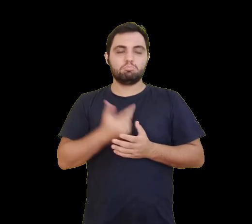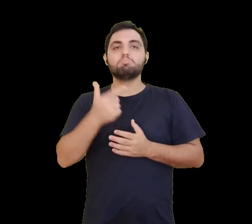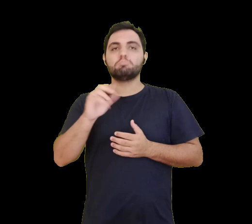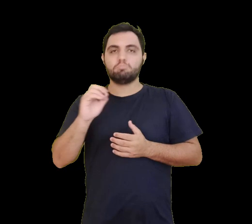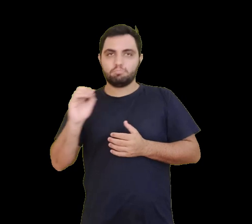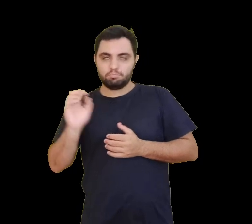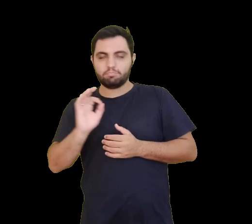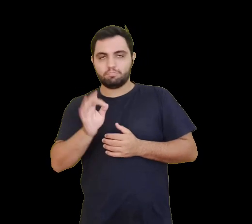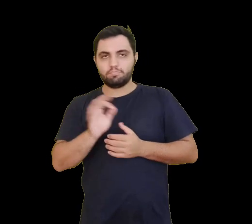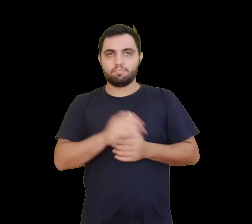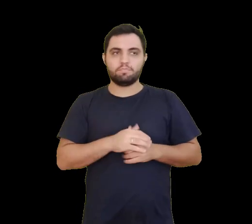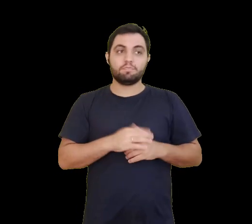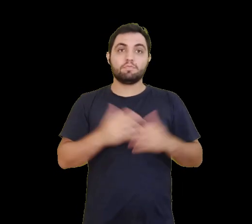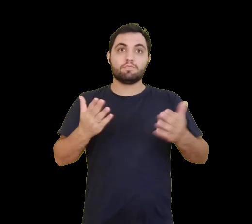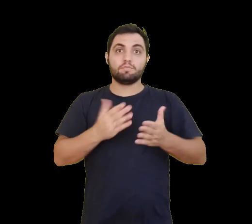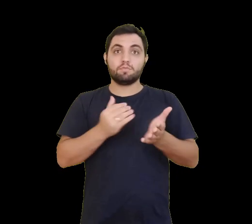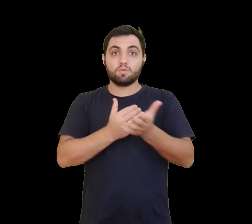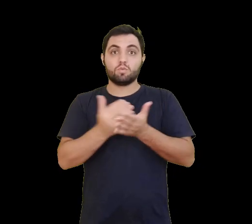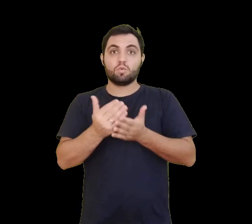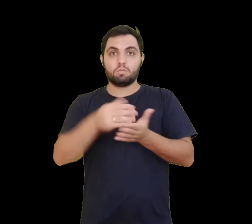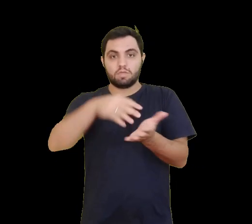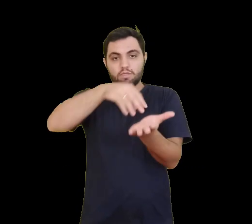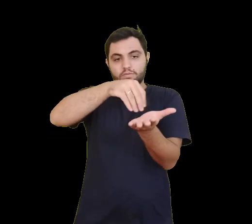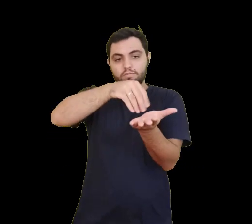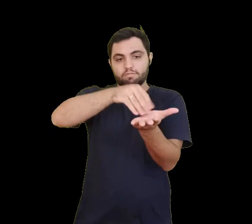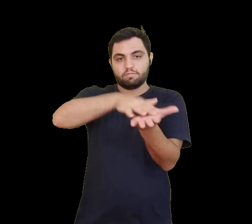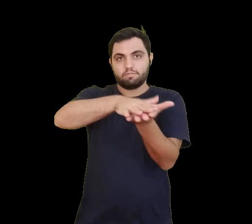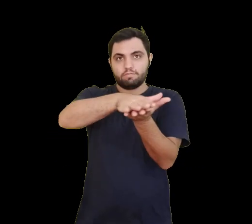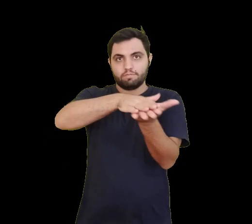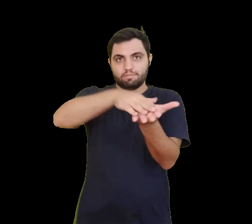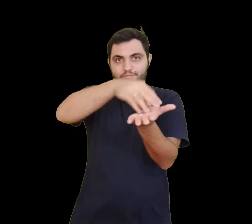200. Agora vai começar a impressão.